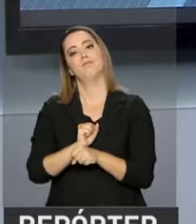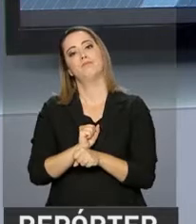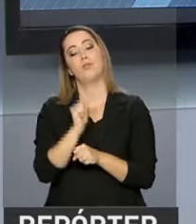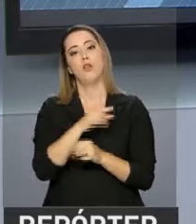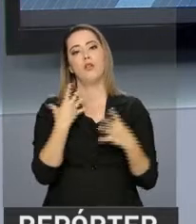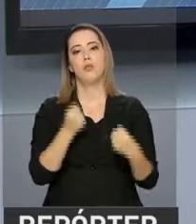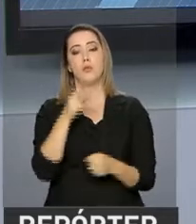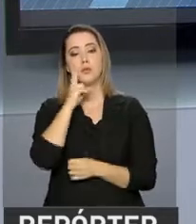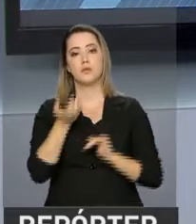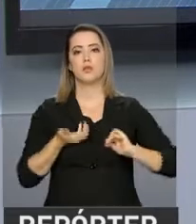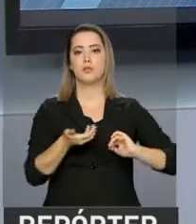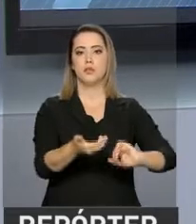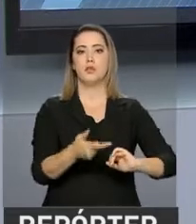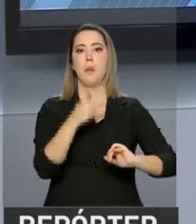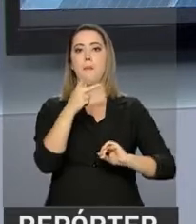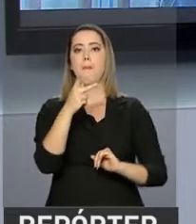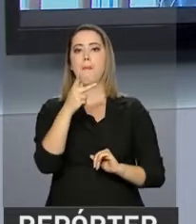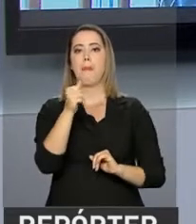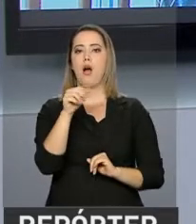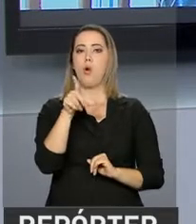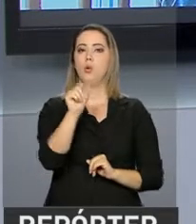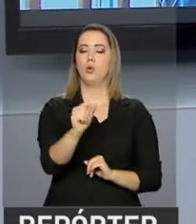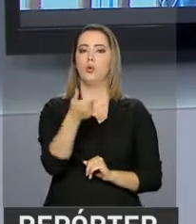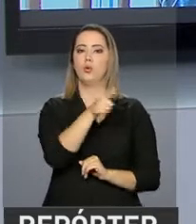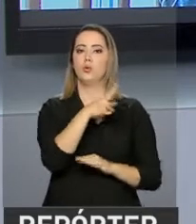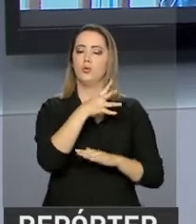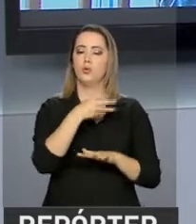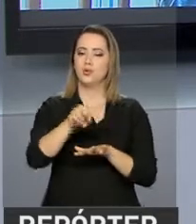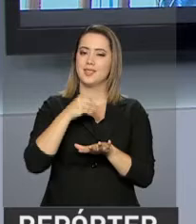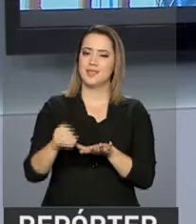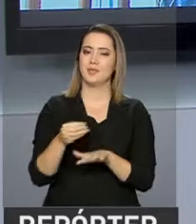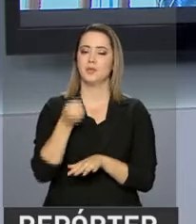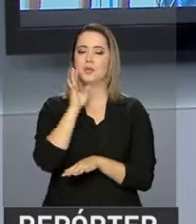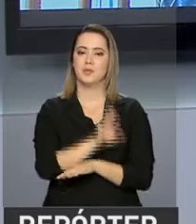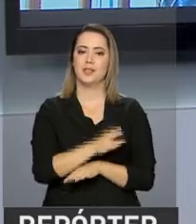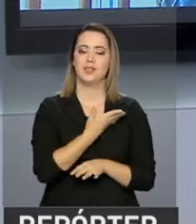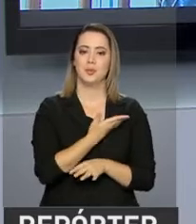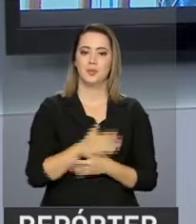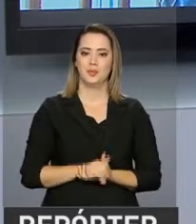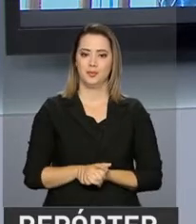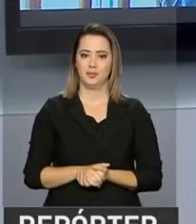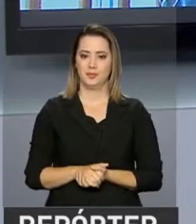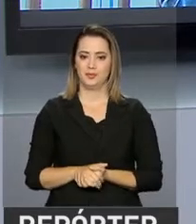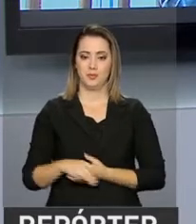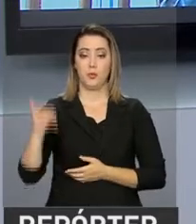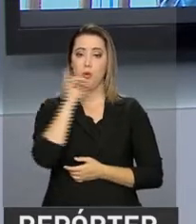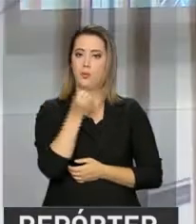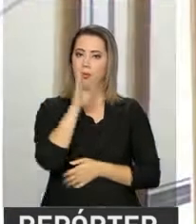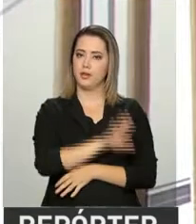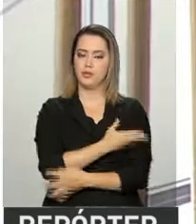Nacional conversar ao vivo com o repórter Paulo Lasalve, que tem outras informações. Boa tarde, Paulo. Olá,